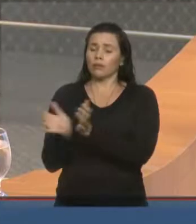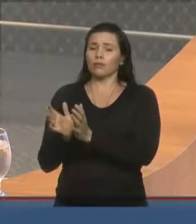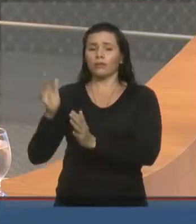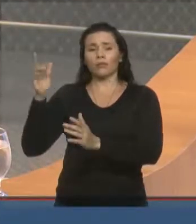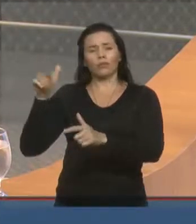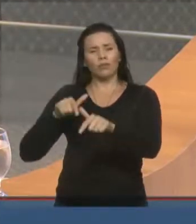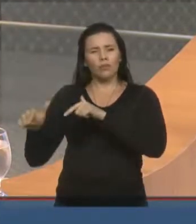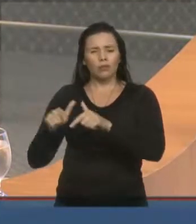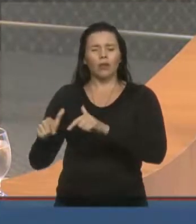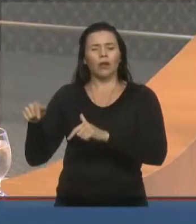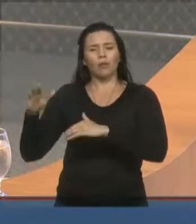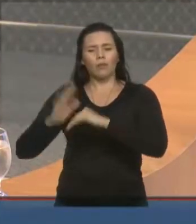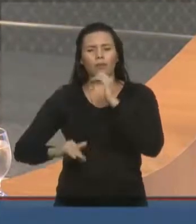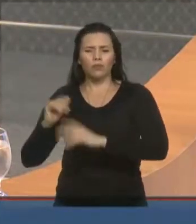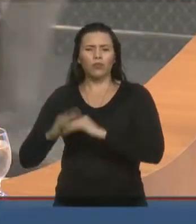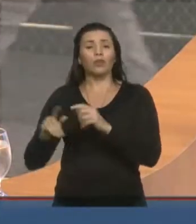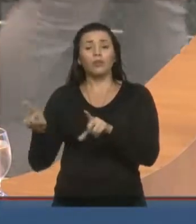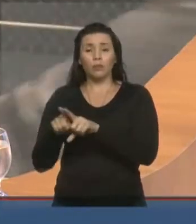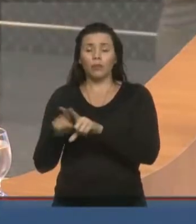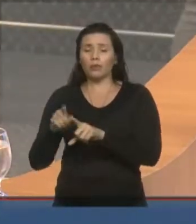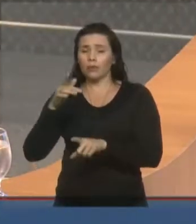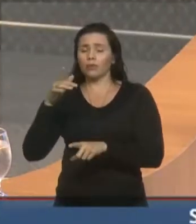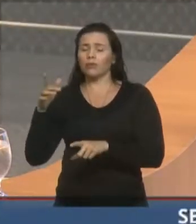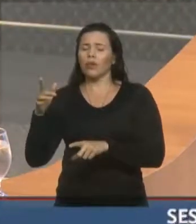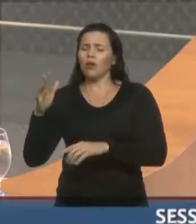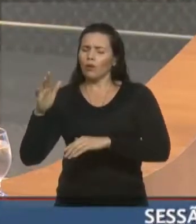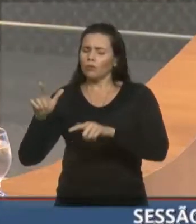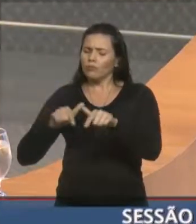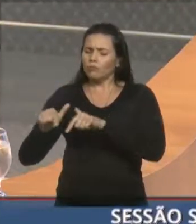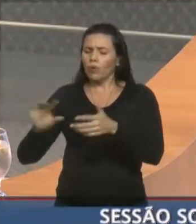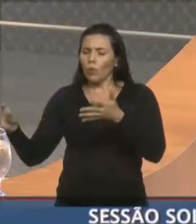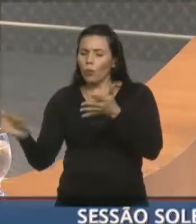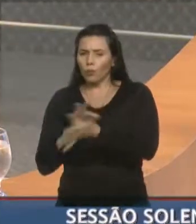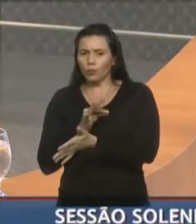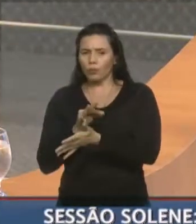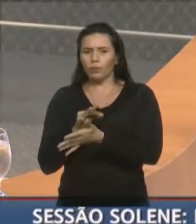servidores, desde os terceirizados até aqueles que colaboram